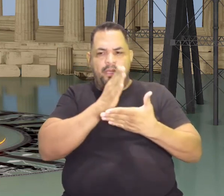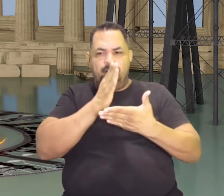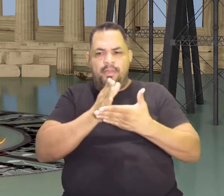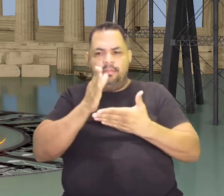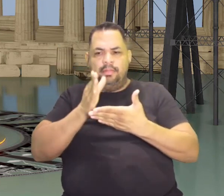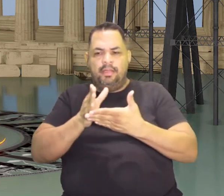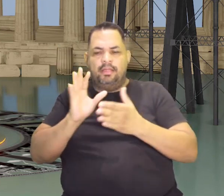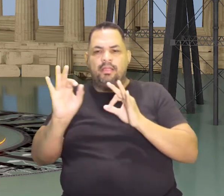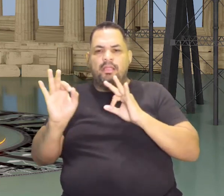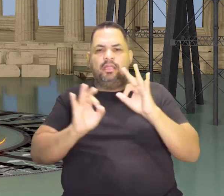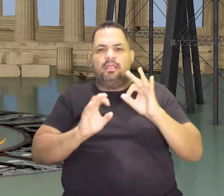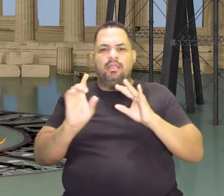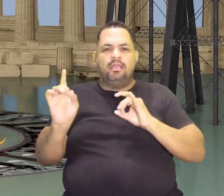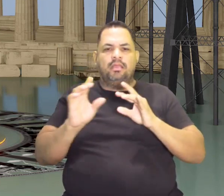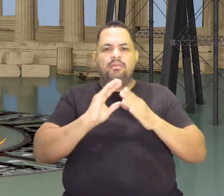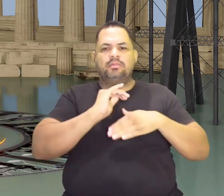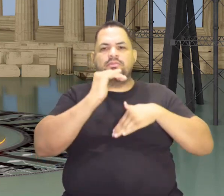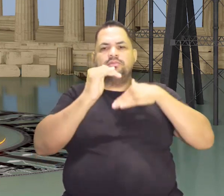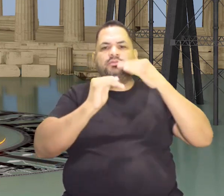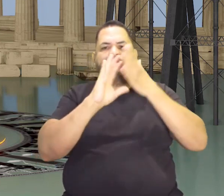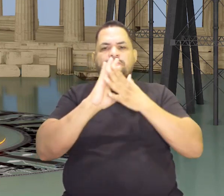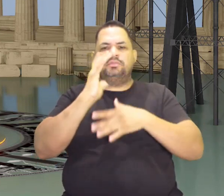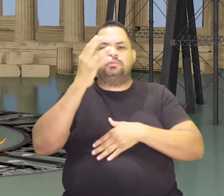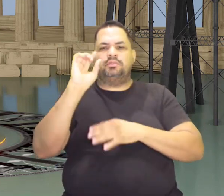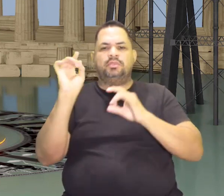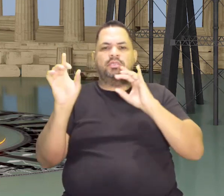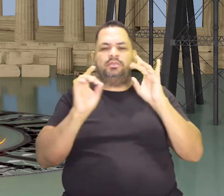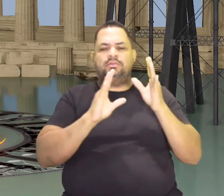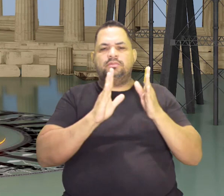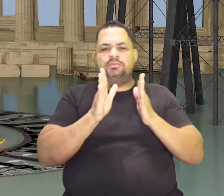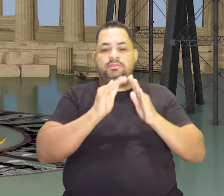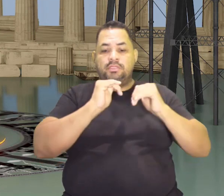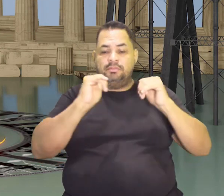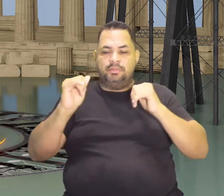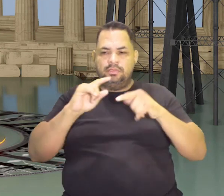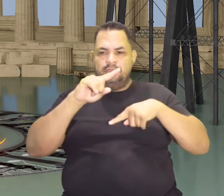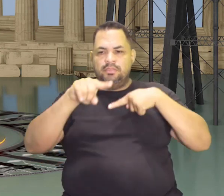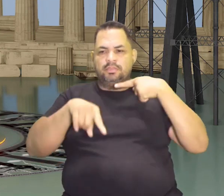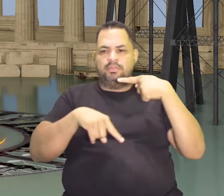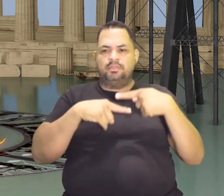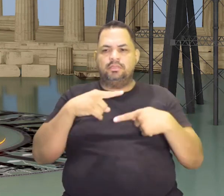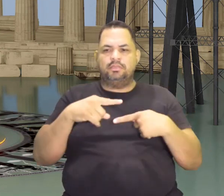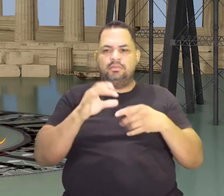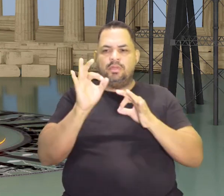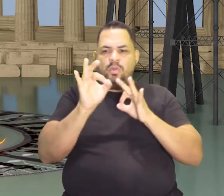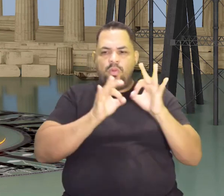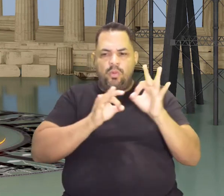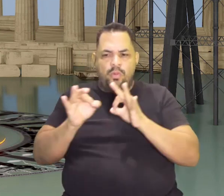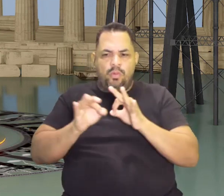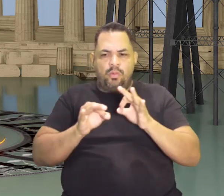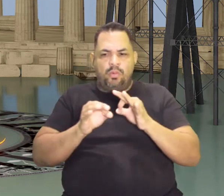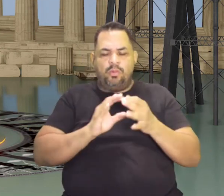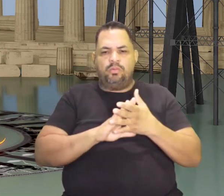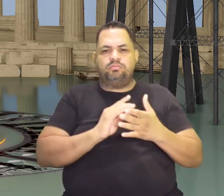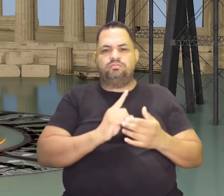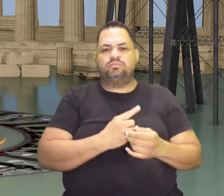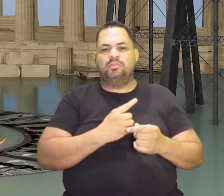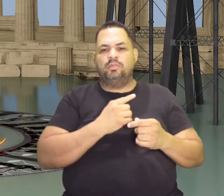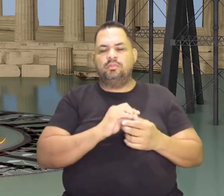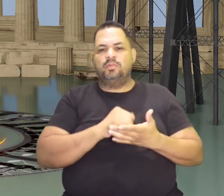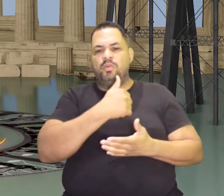pequenas e desenvolver, resolver os problemas pequenos. Depois colocar uma ordem dos menores para os